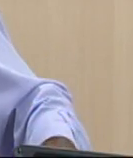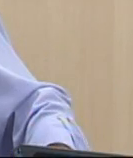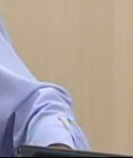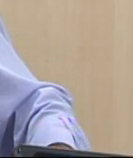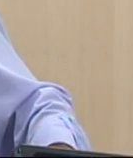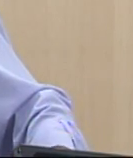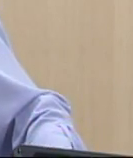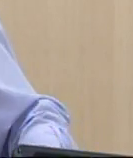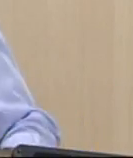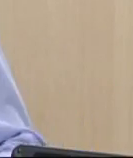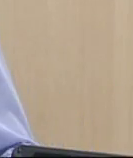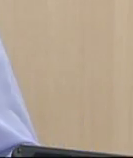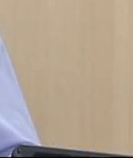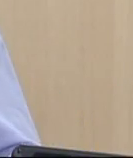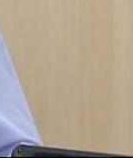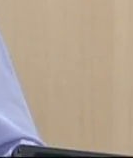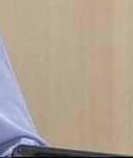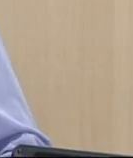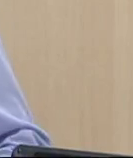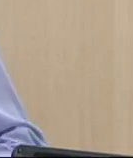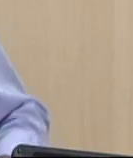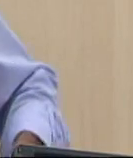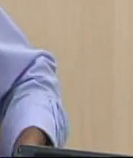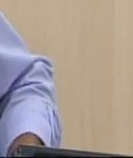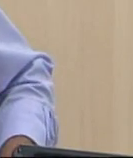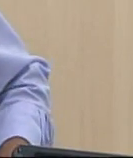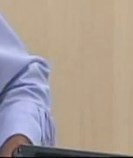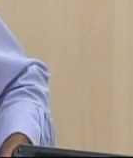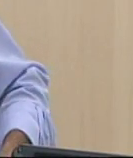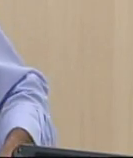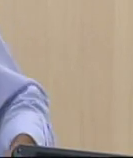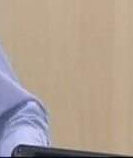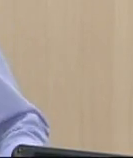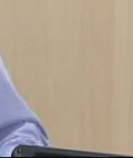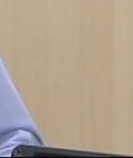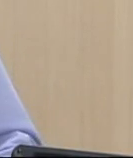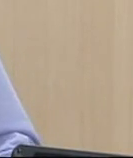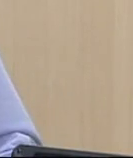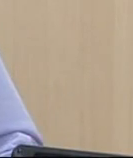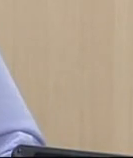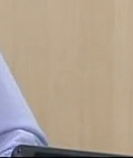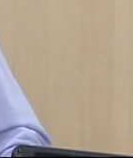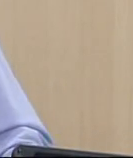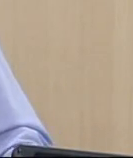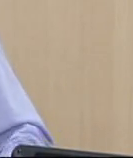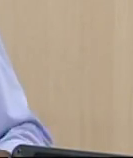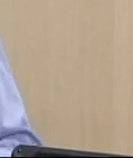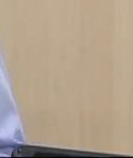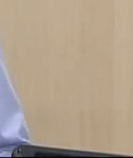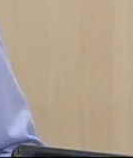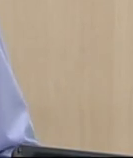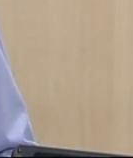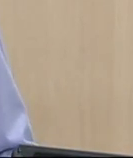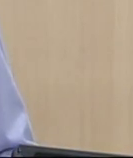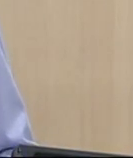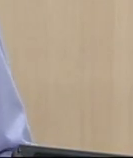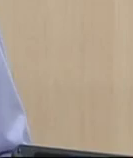à legislação da publicidade exposta no município de Blumenau, notadamente a voltada